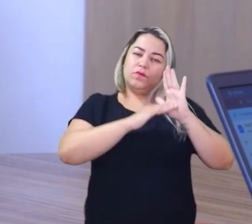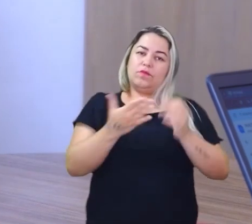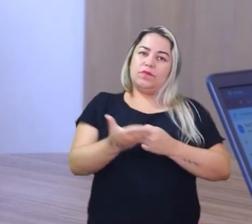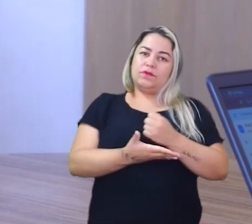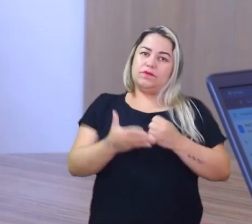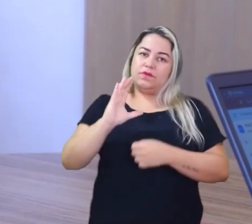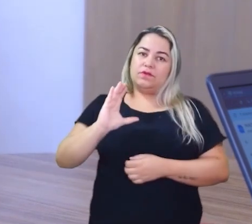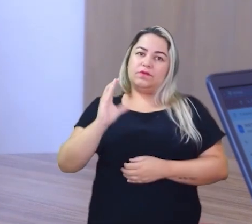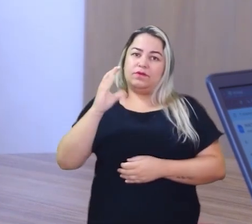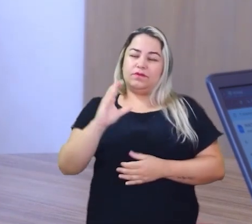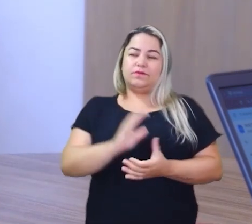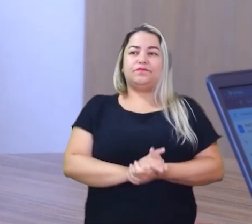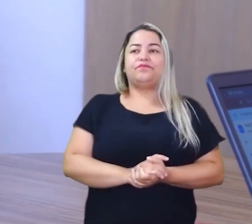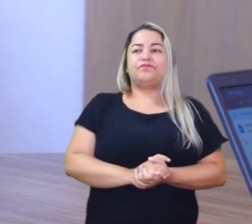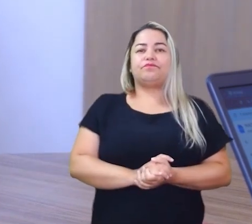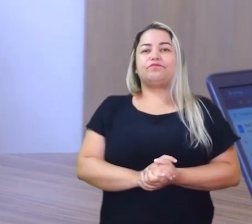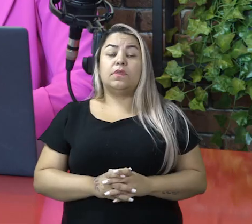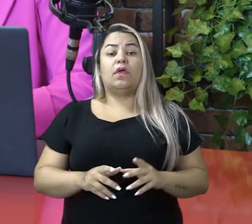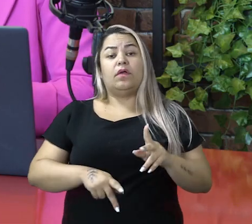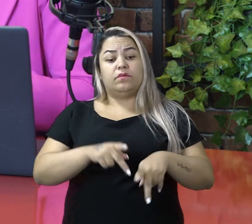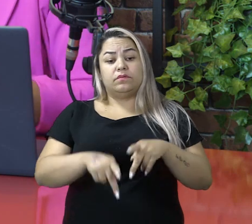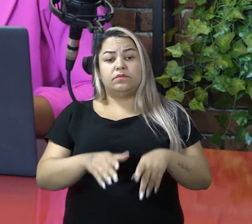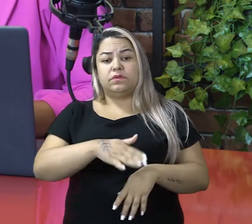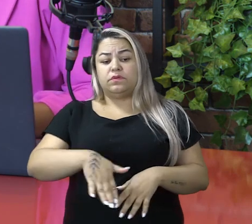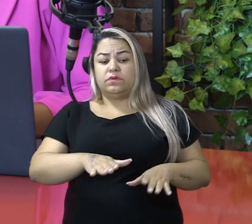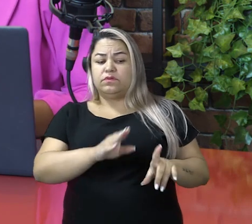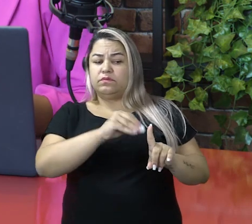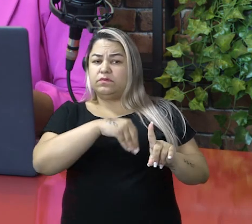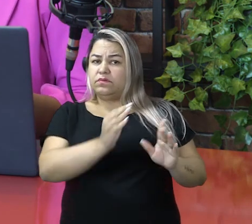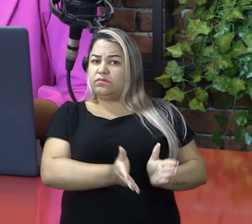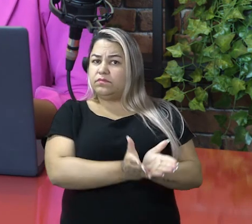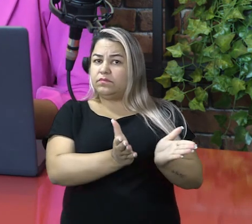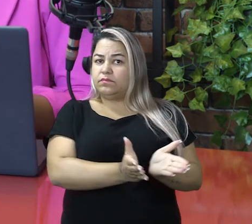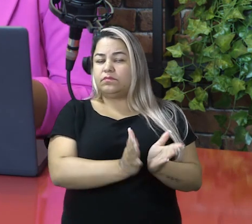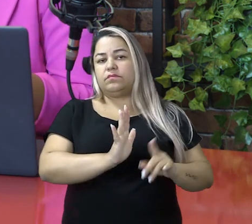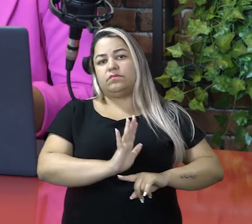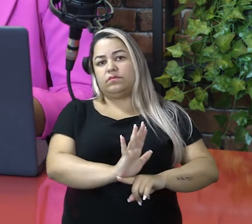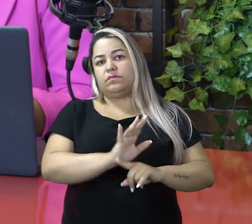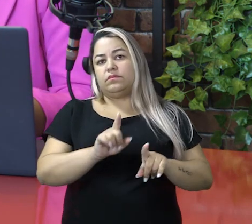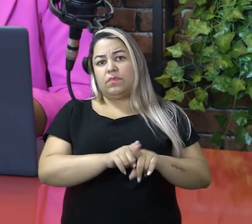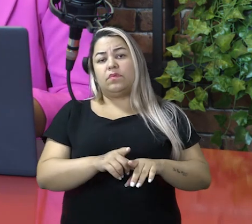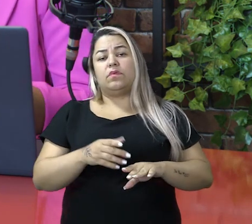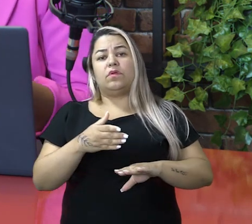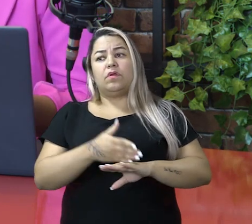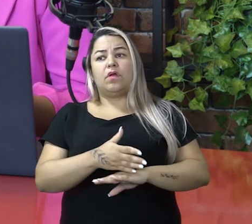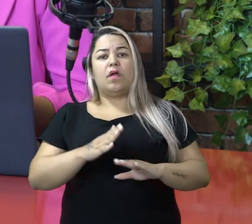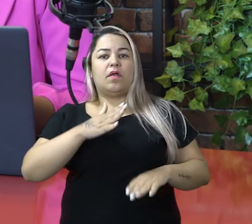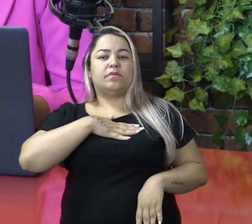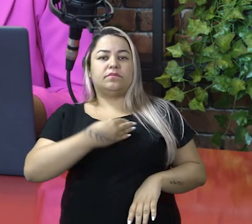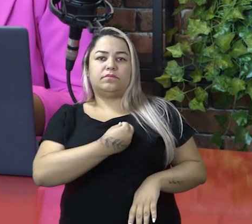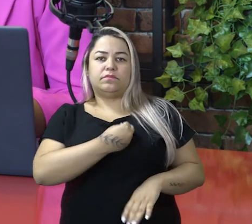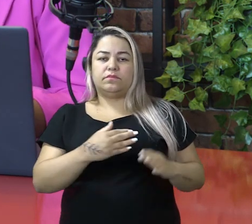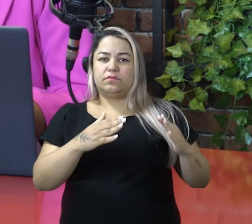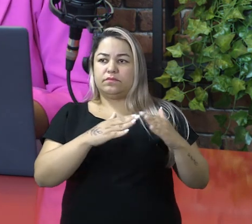com base na ciência, com base na tecnologia. A população em situação de rua vai ser beneficiada com a entrada no